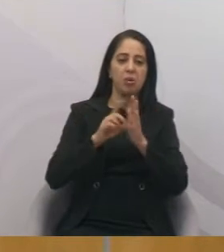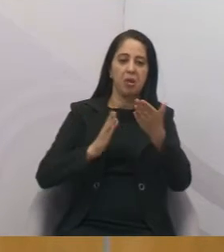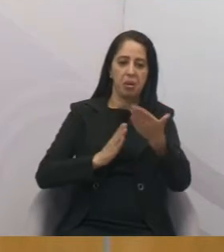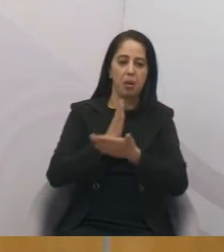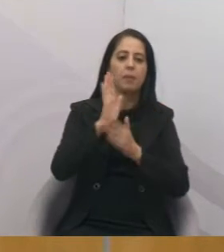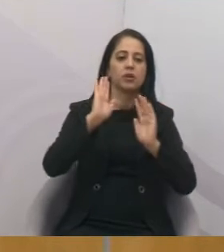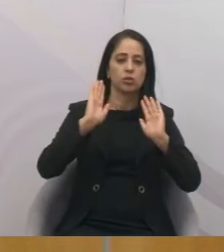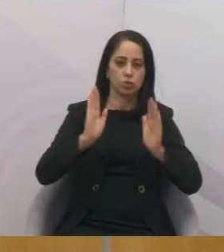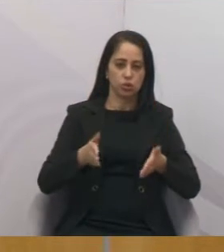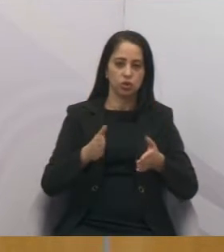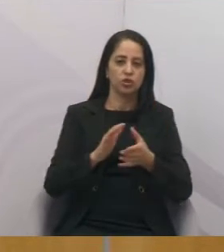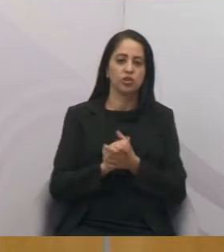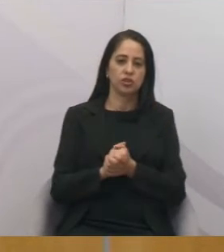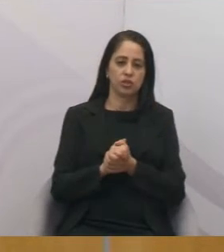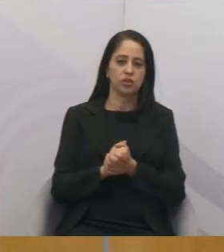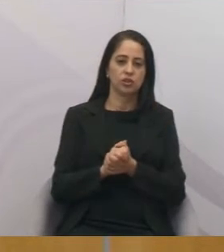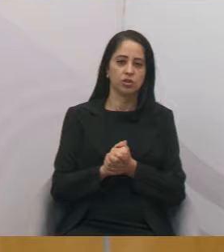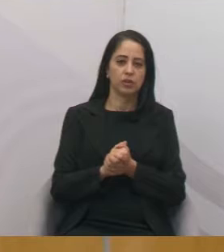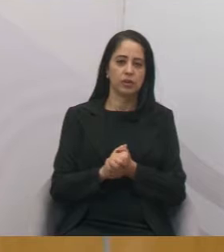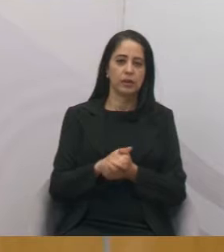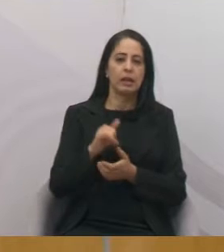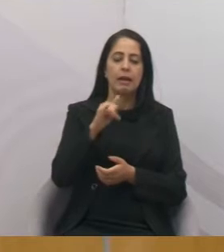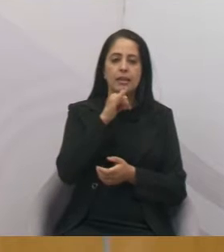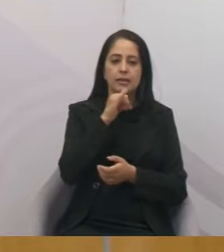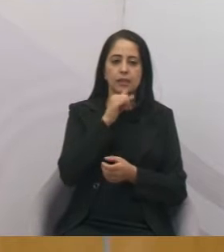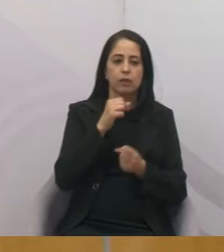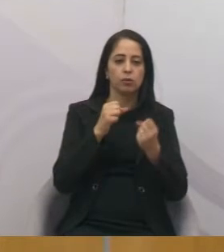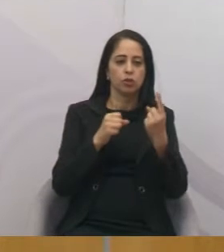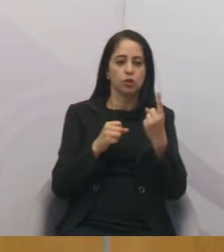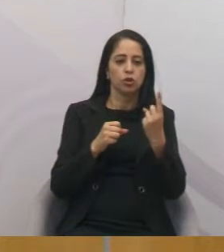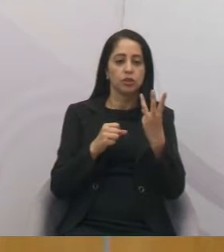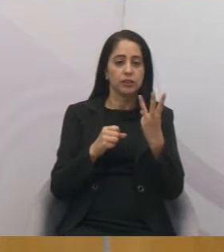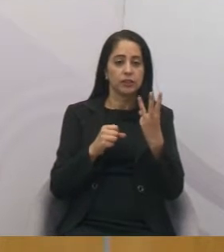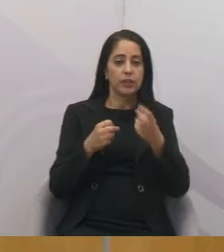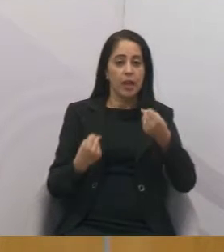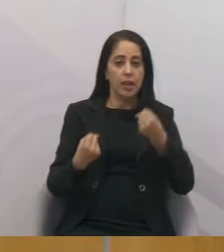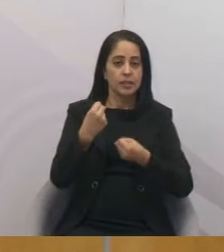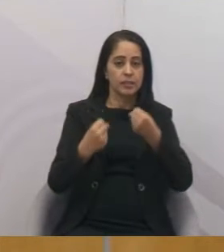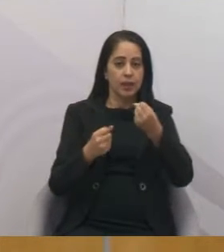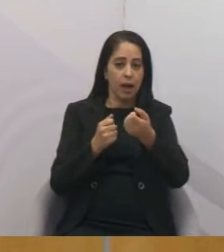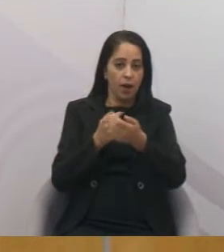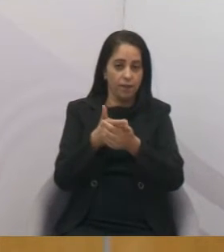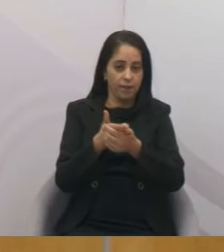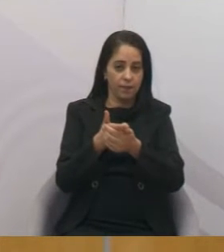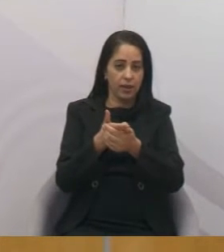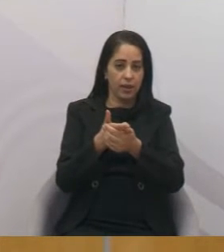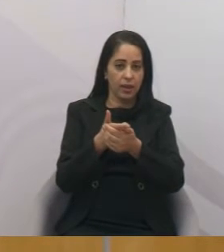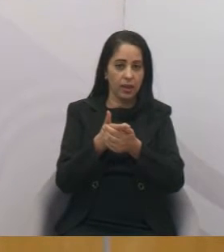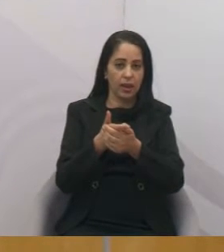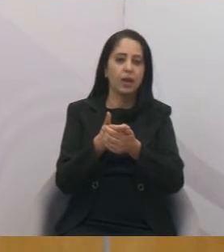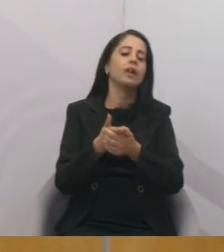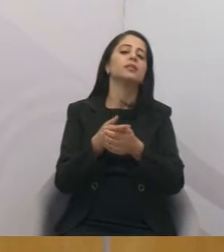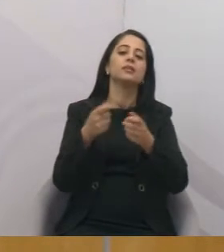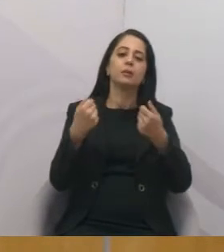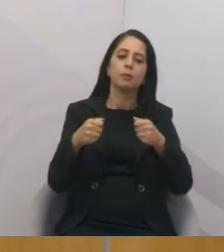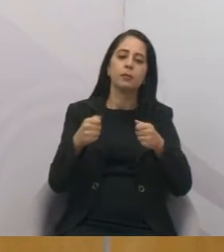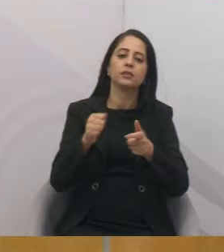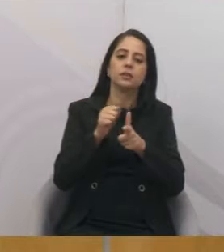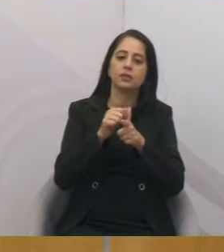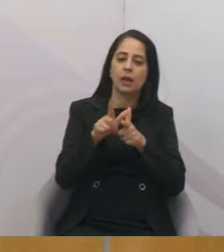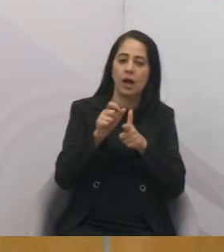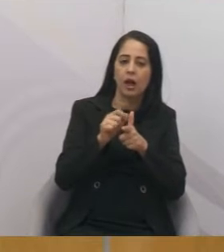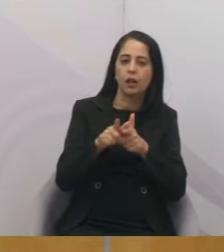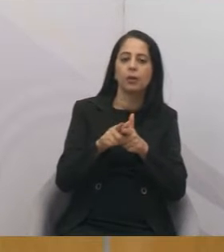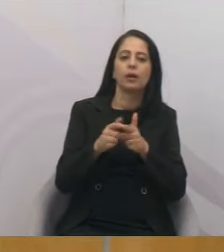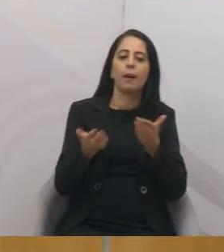município, como aquela que a cada 3 veículos zeros vendidos, doa-se uma muda para compensar o passivo ambiental. Não